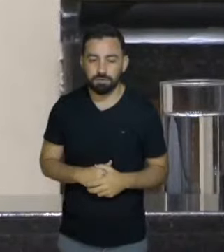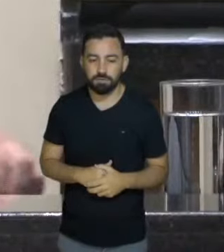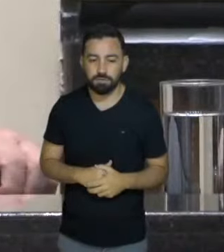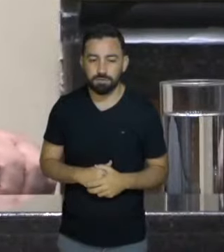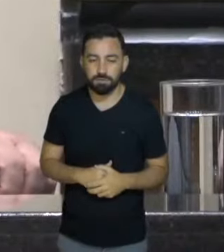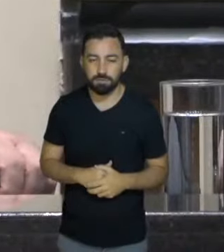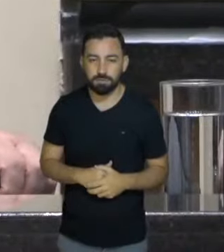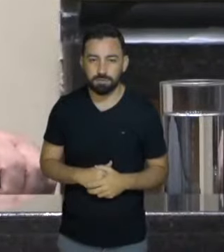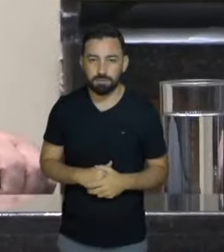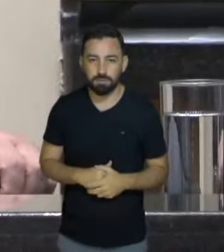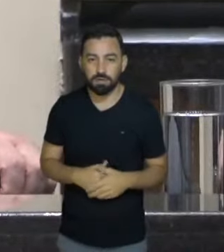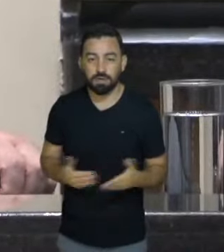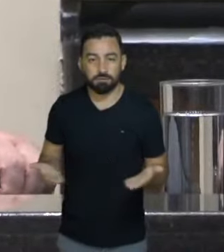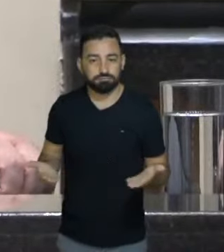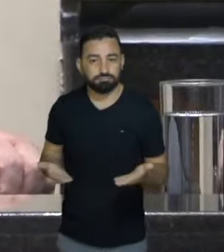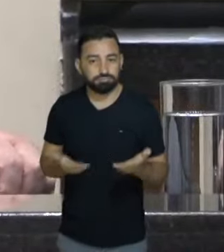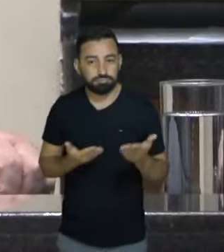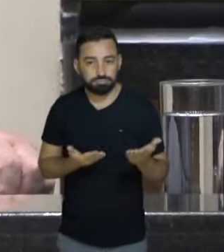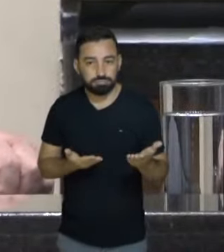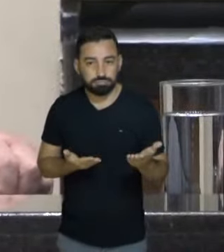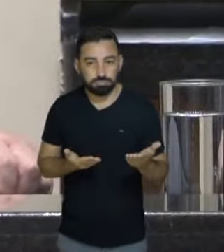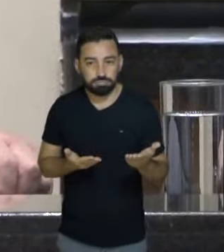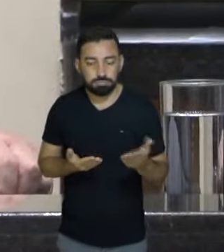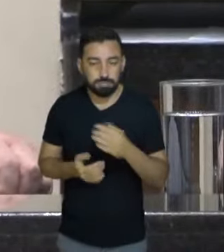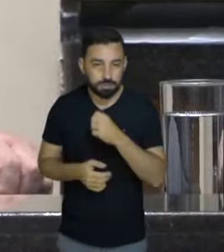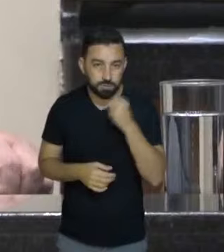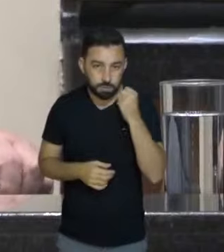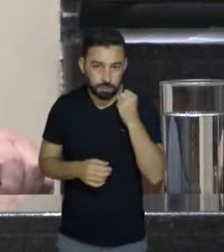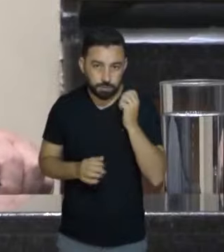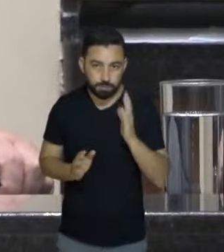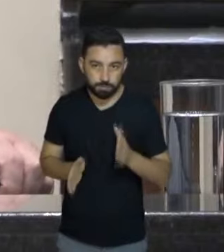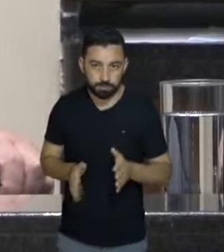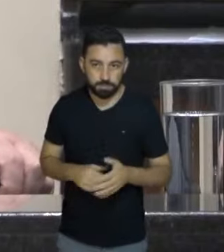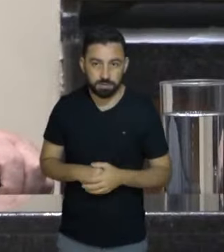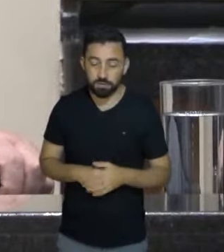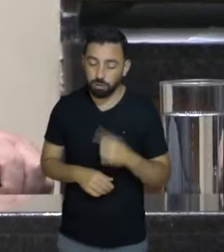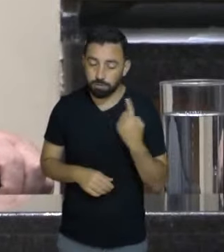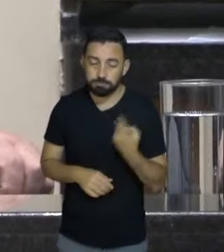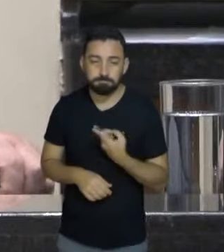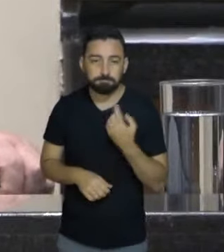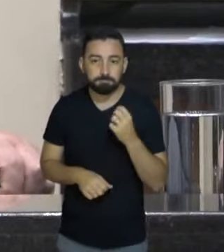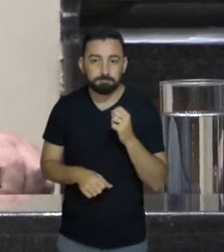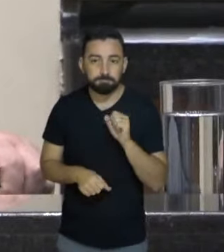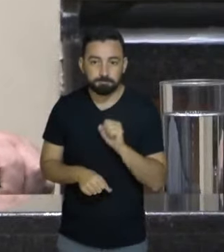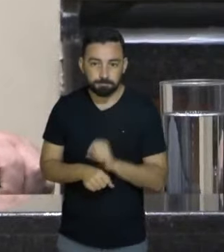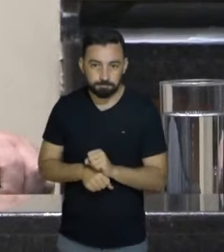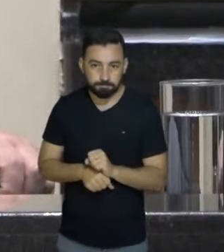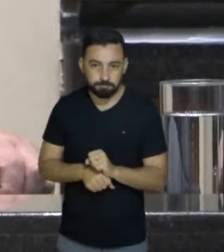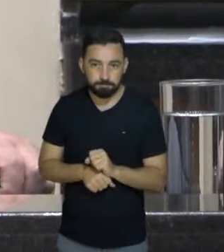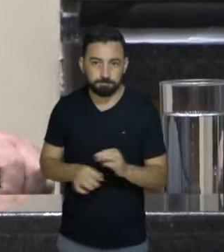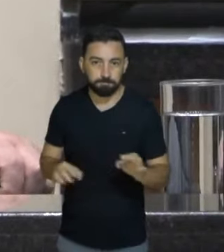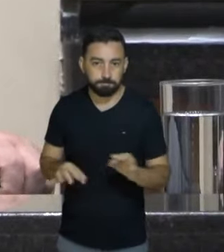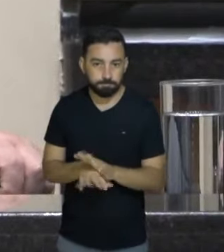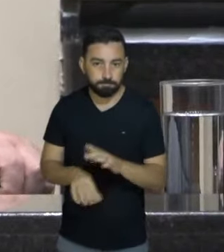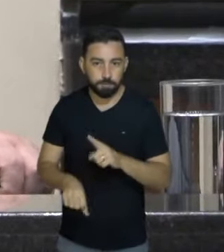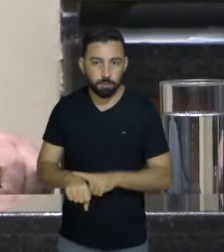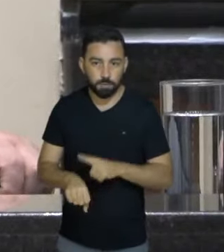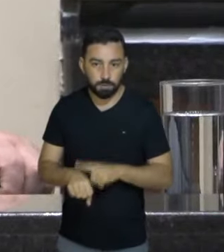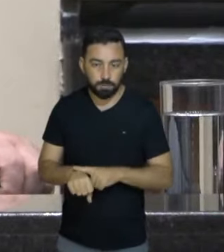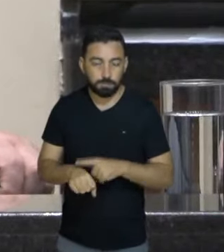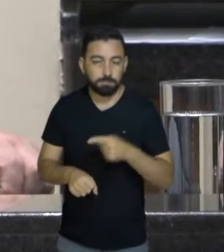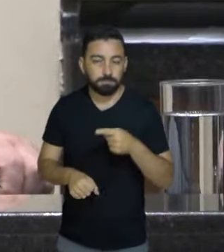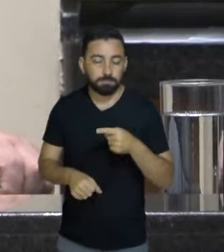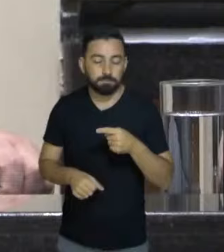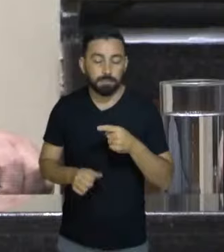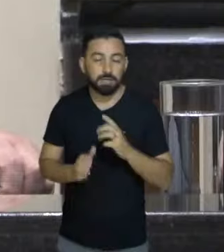Com vossa manifestação, deputado Massocco, nós encerramos o horário destinado aos